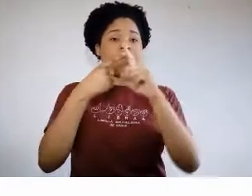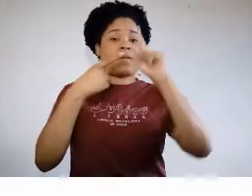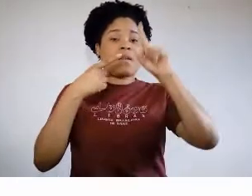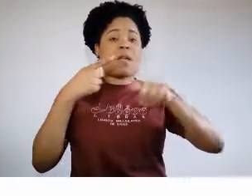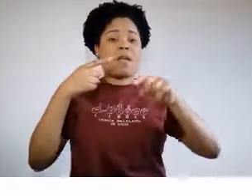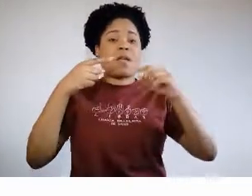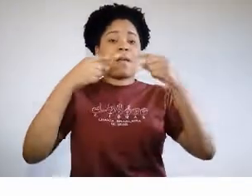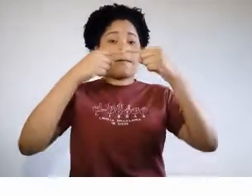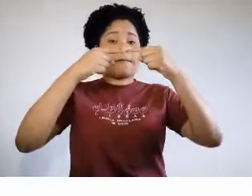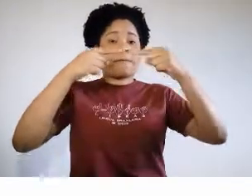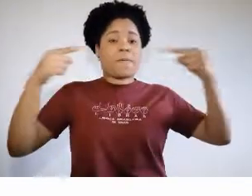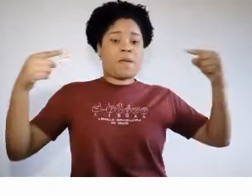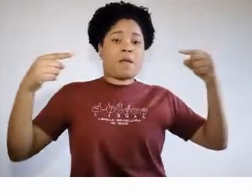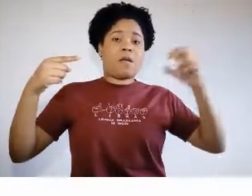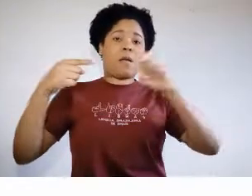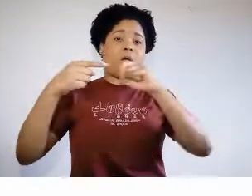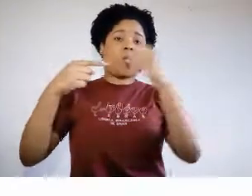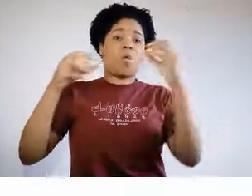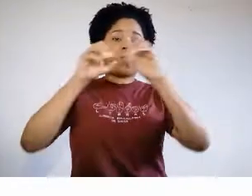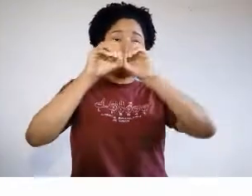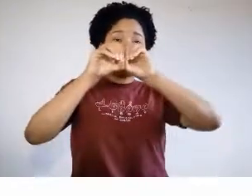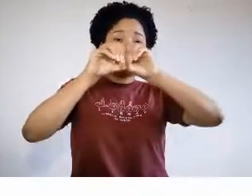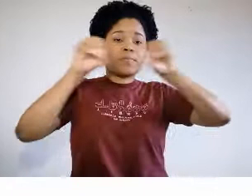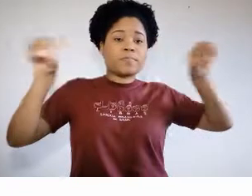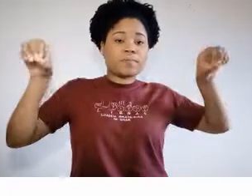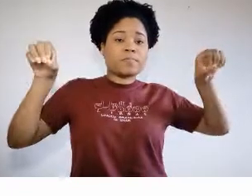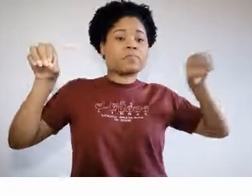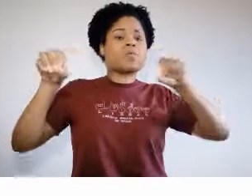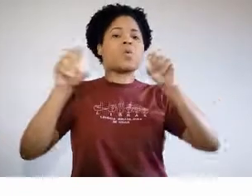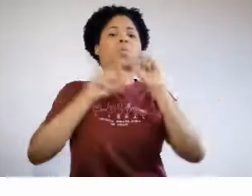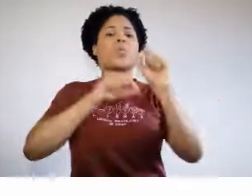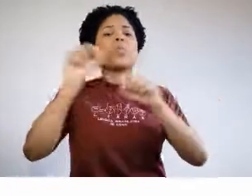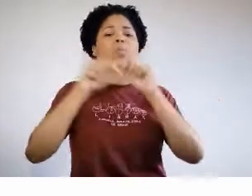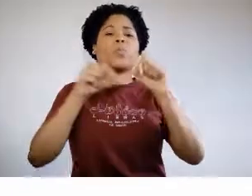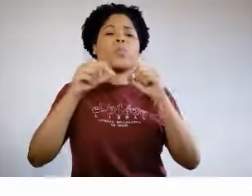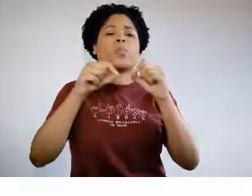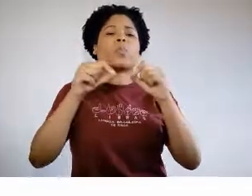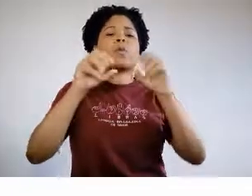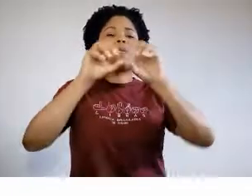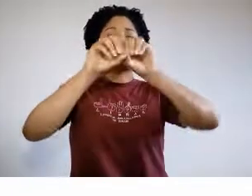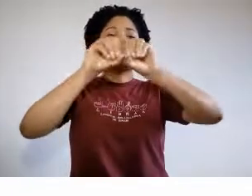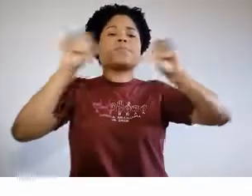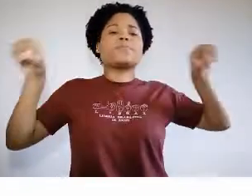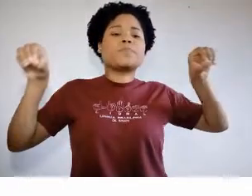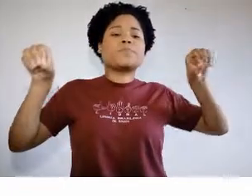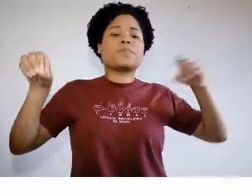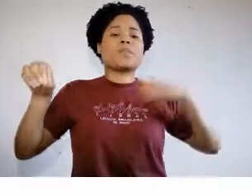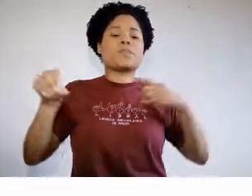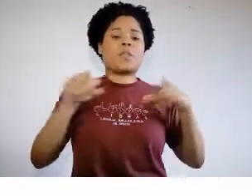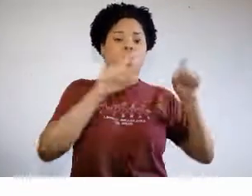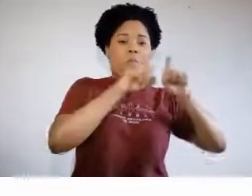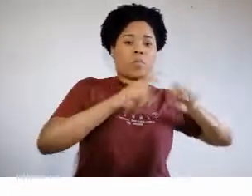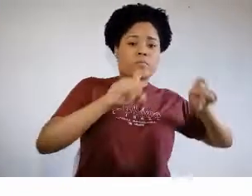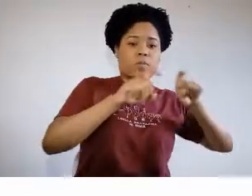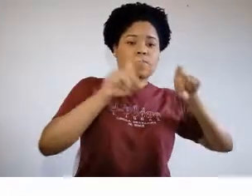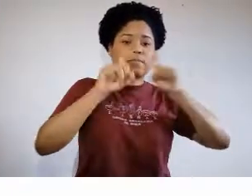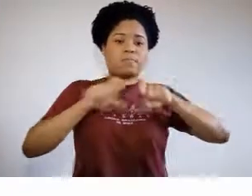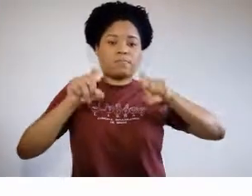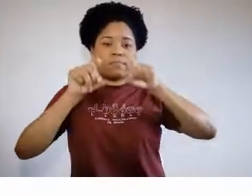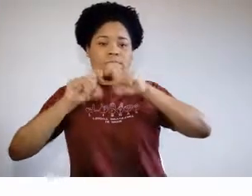é a topologia em barra ou barramento linear. O que é topologia em barra? Eu tenho